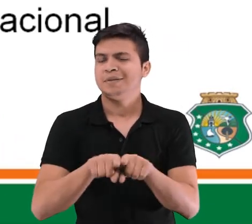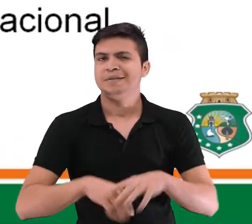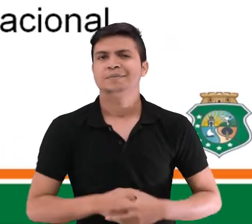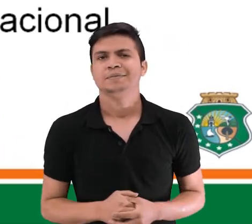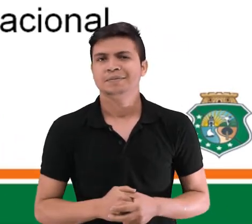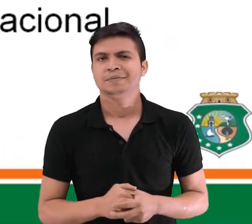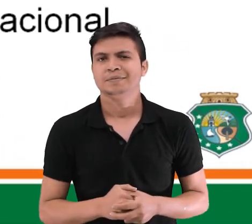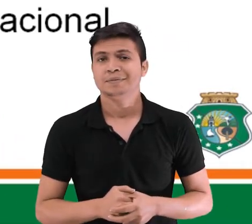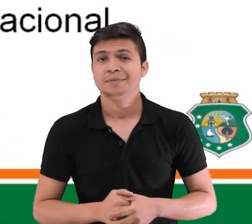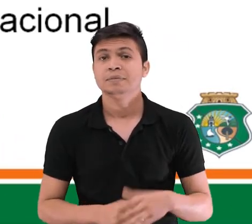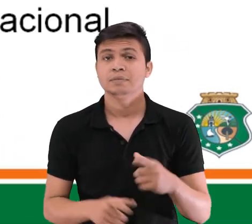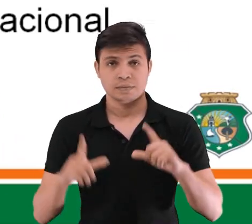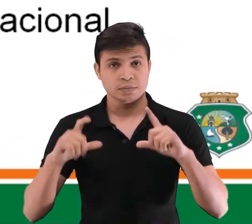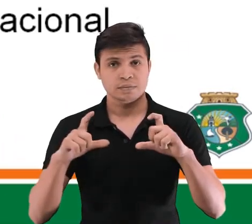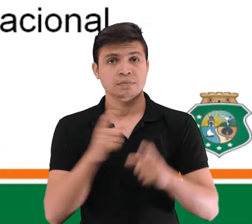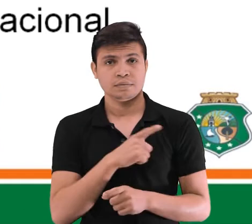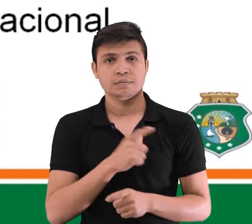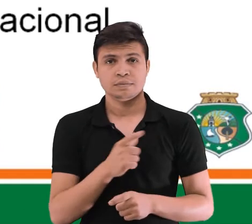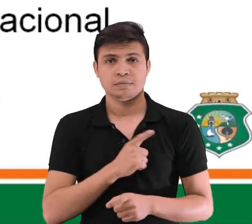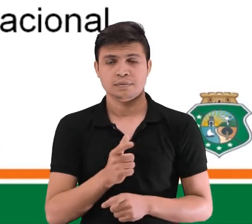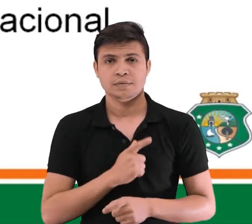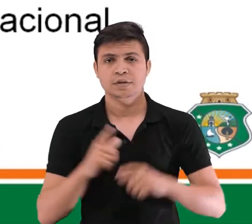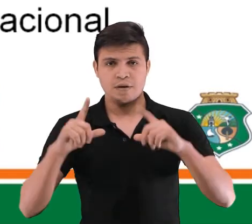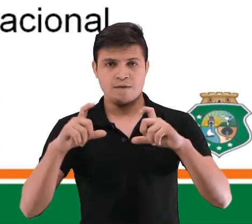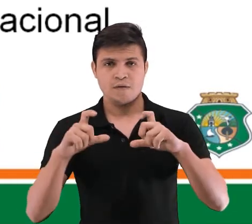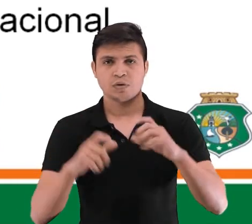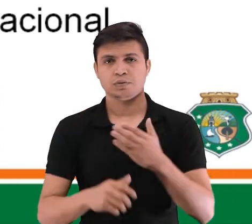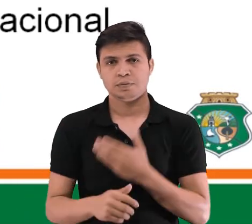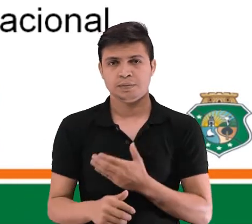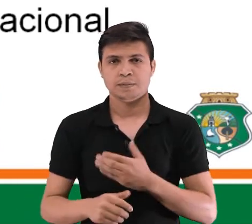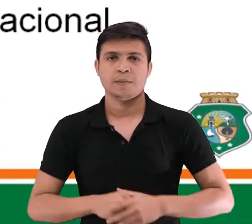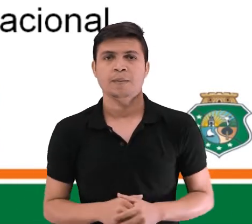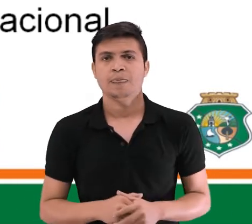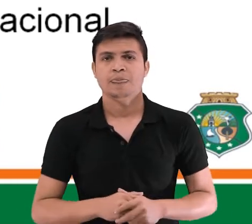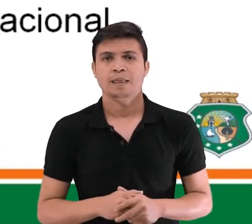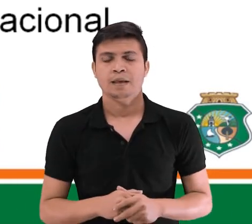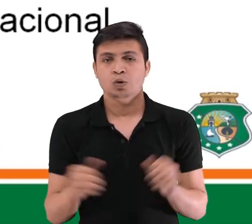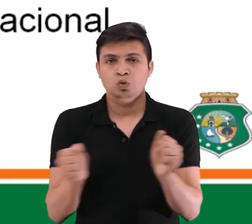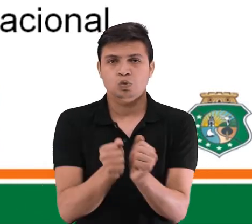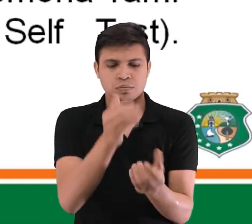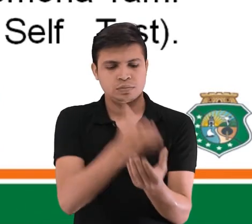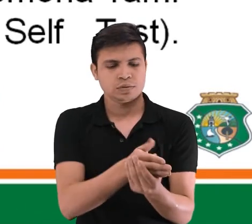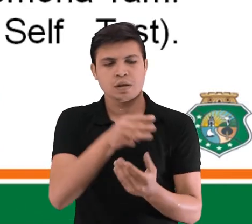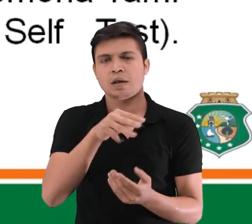Aqui embaixo nós temos uma imagem da BIOS que fica na placa-mãe,